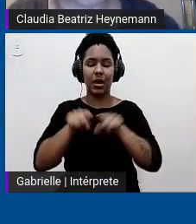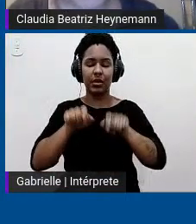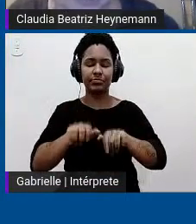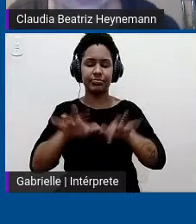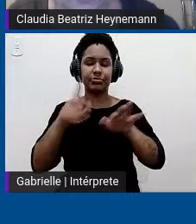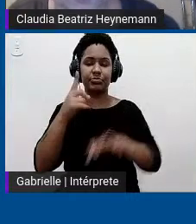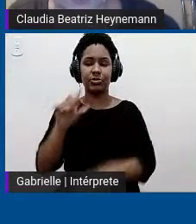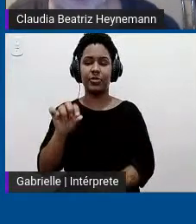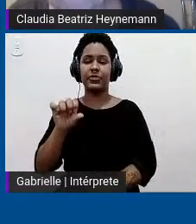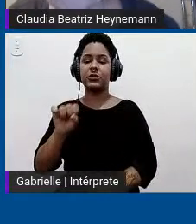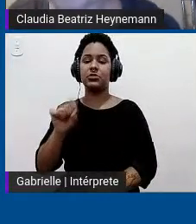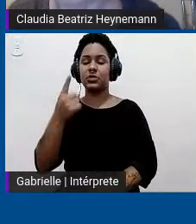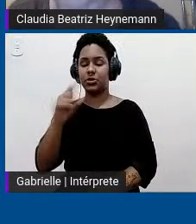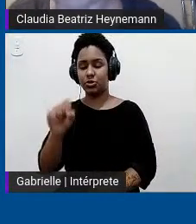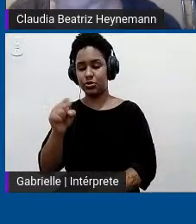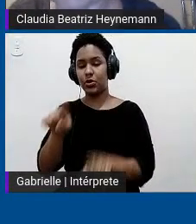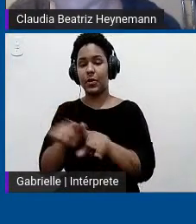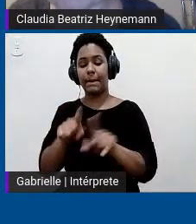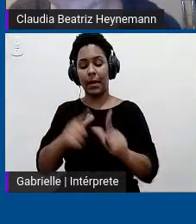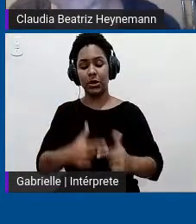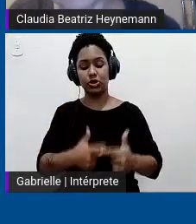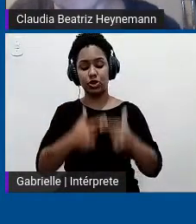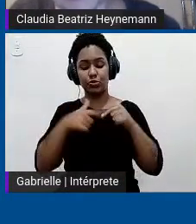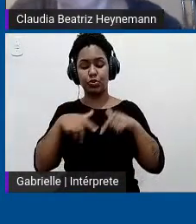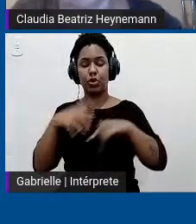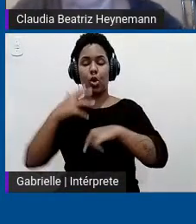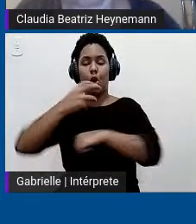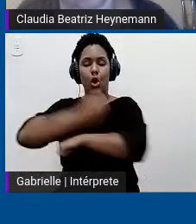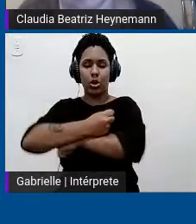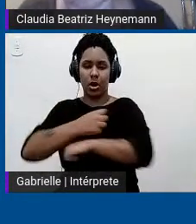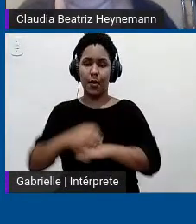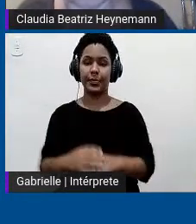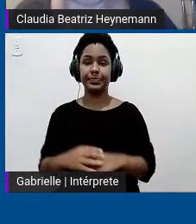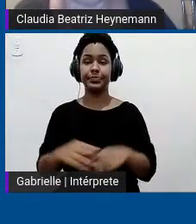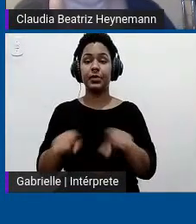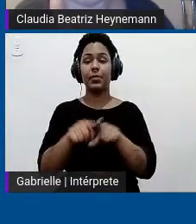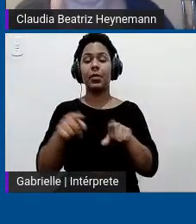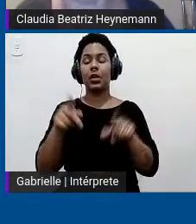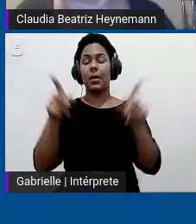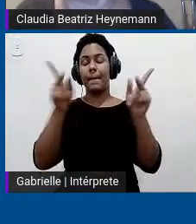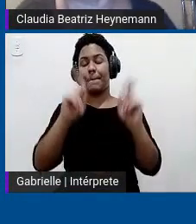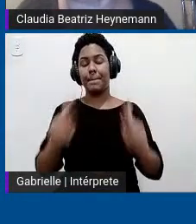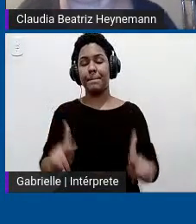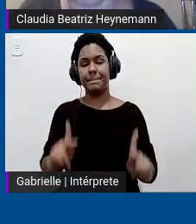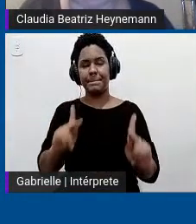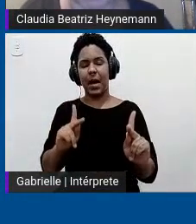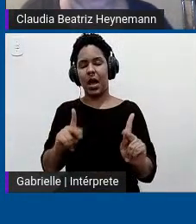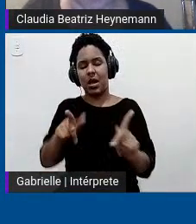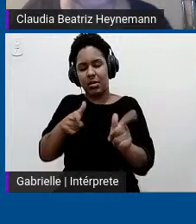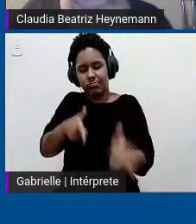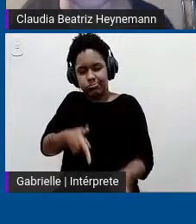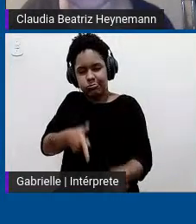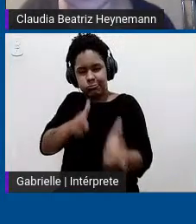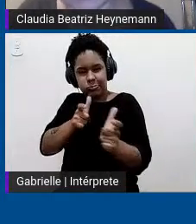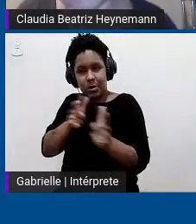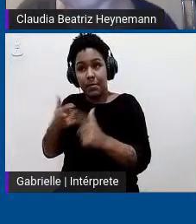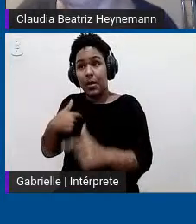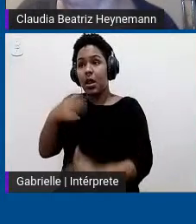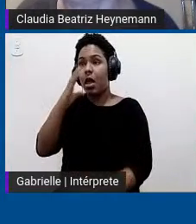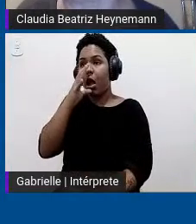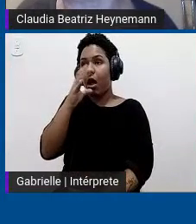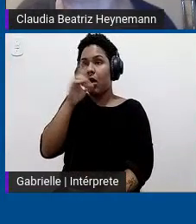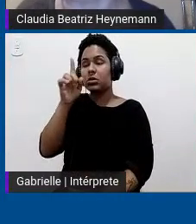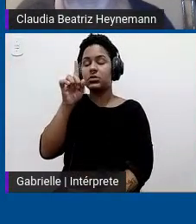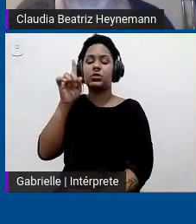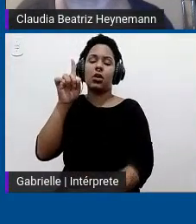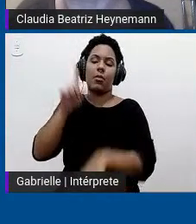disputas coloniais. A paz armada, né, e isso é o que ele assiste também nesse momento que ele vai para a Europa, o texto da Eliana,